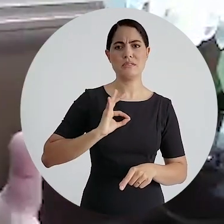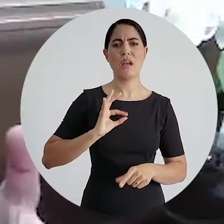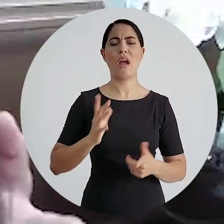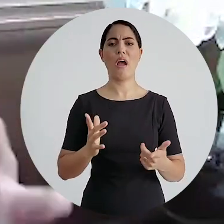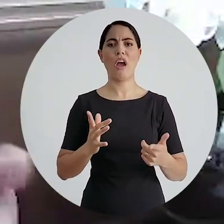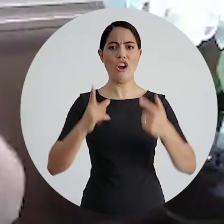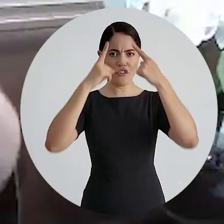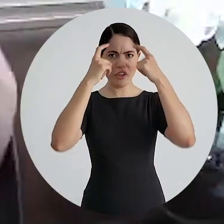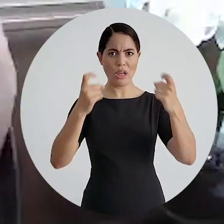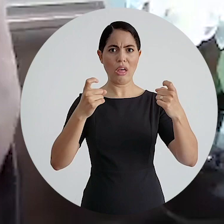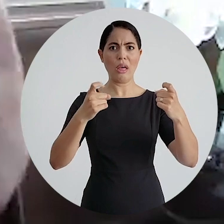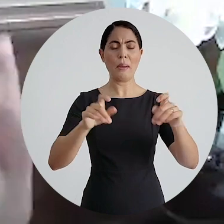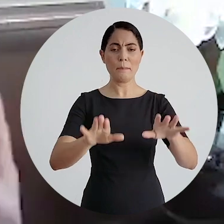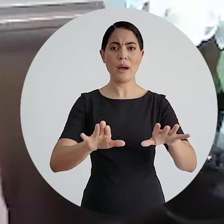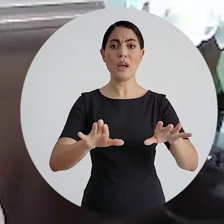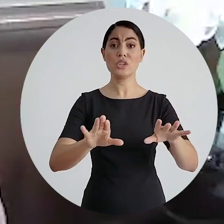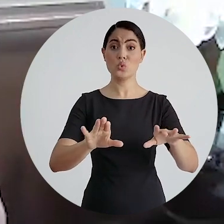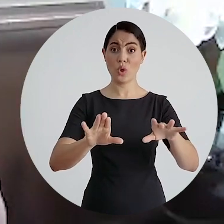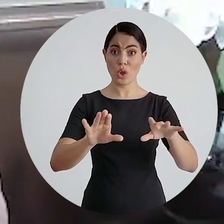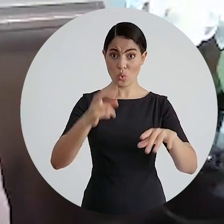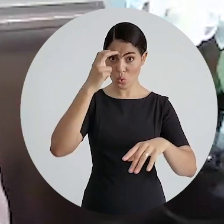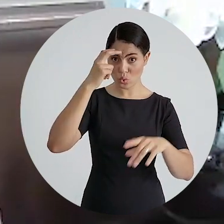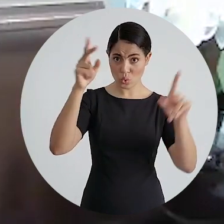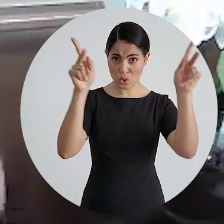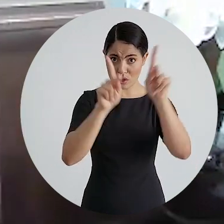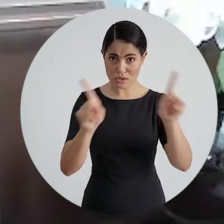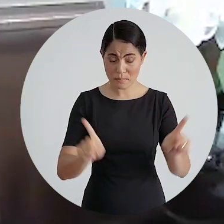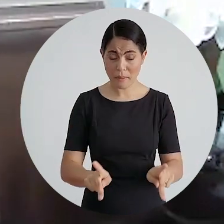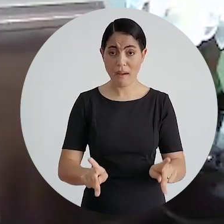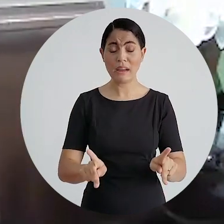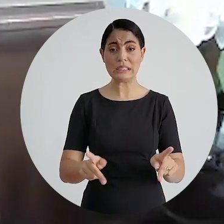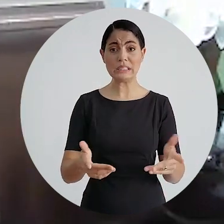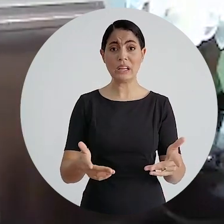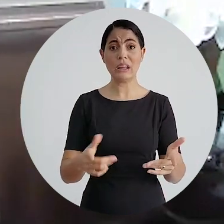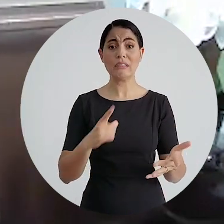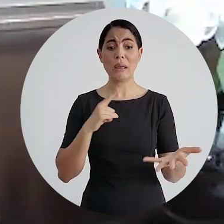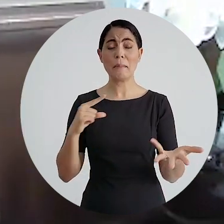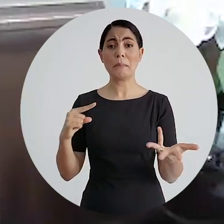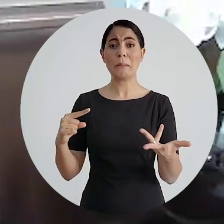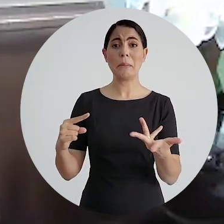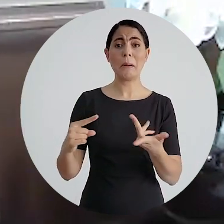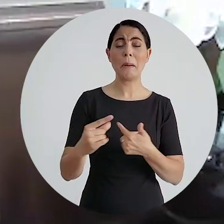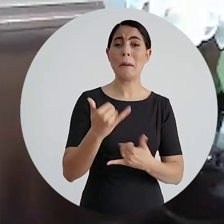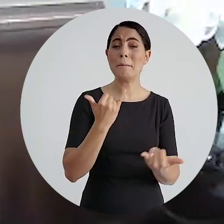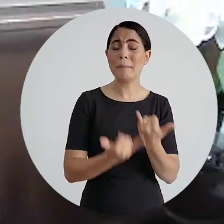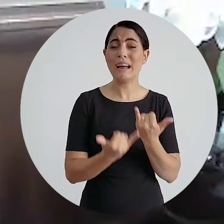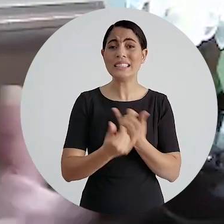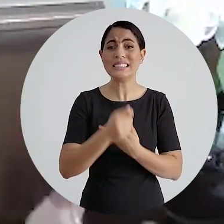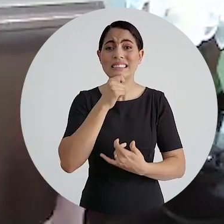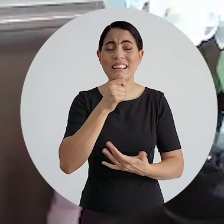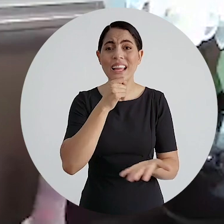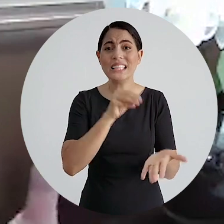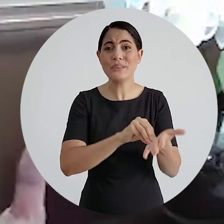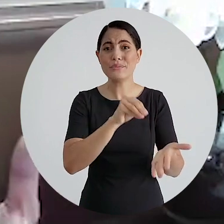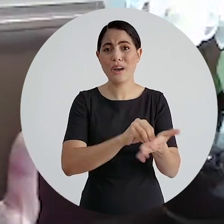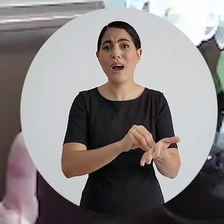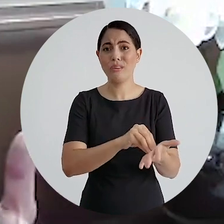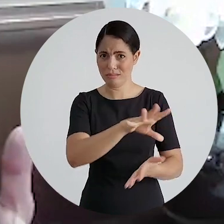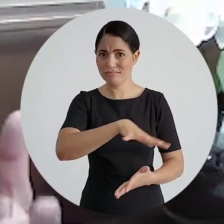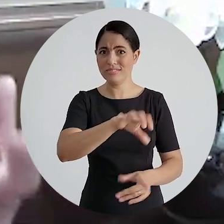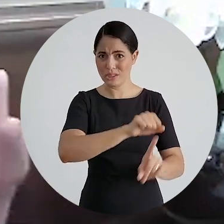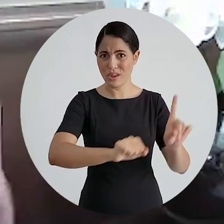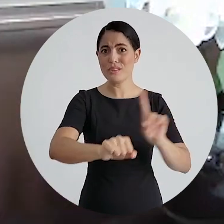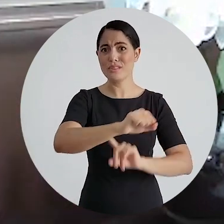boas práticas, de necessidade de uma cultura de paz, várias questões que são como que feridas abertas